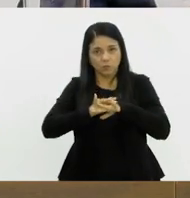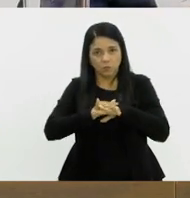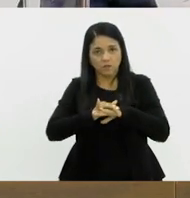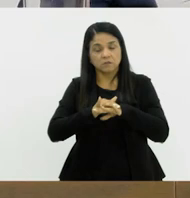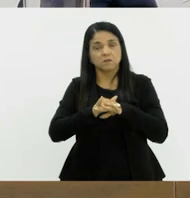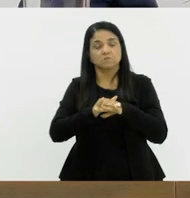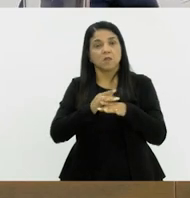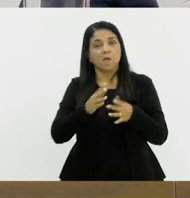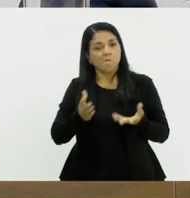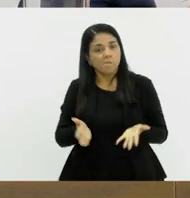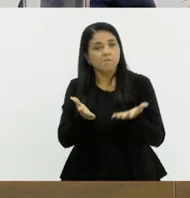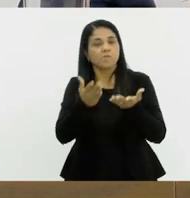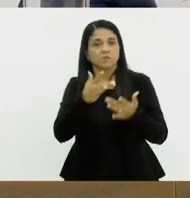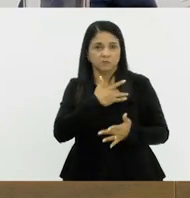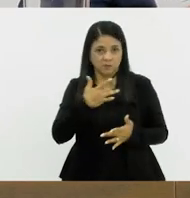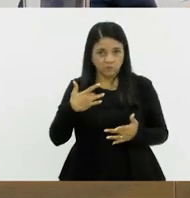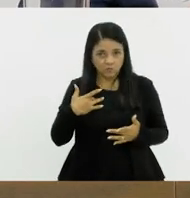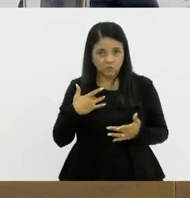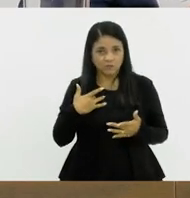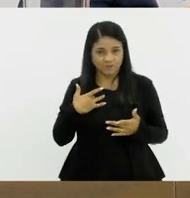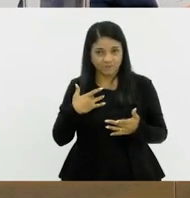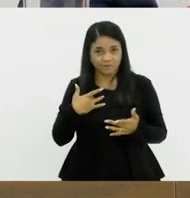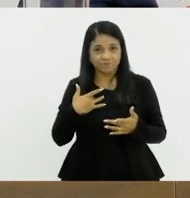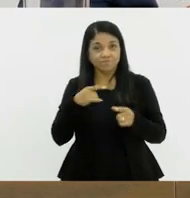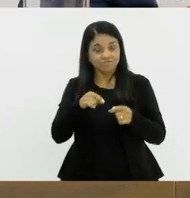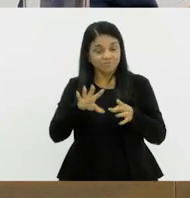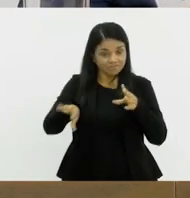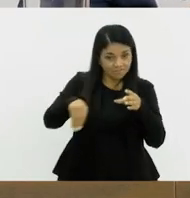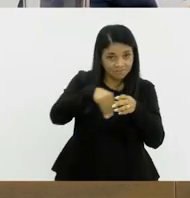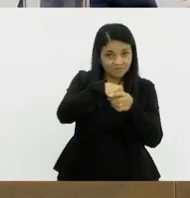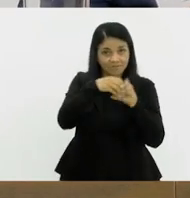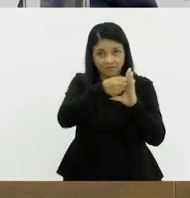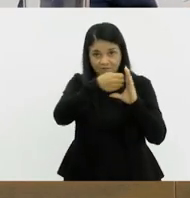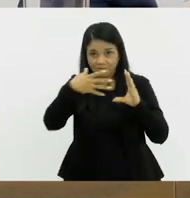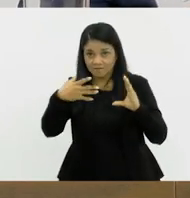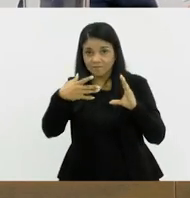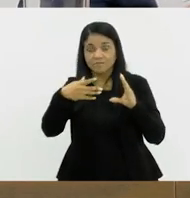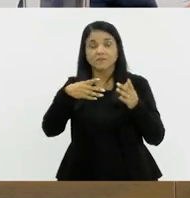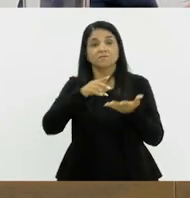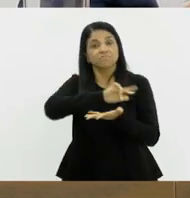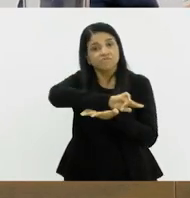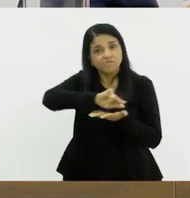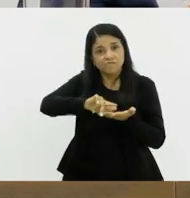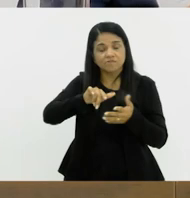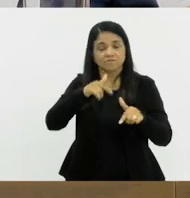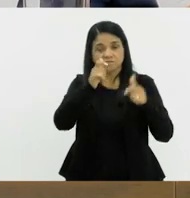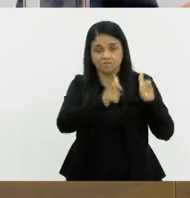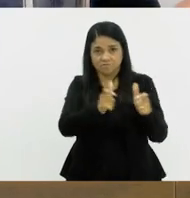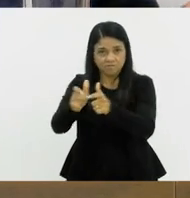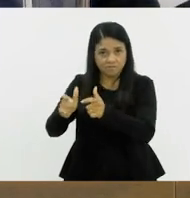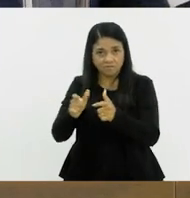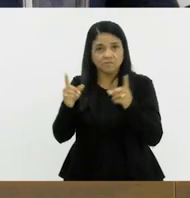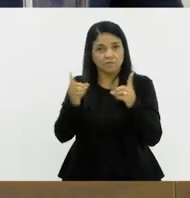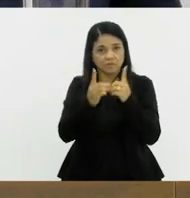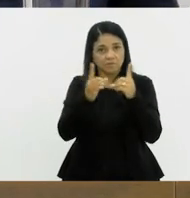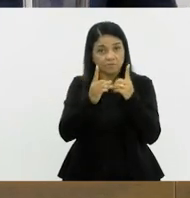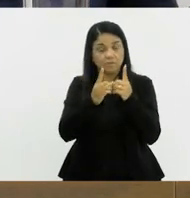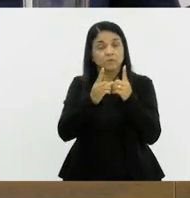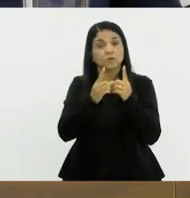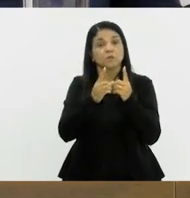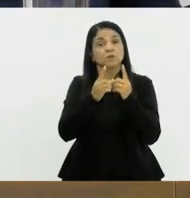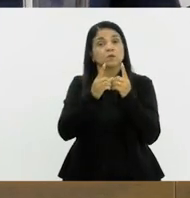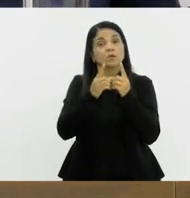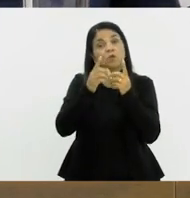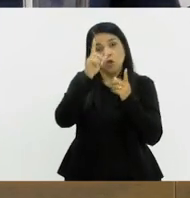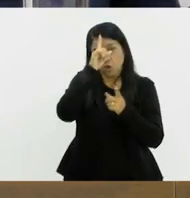promoção da saúde. Essa categoria engloba uma variedade de instituições e locais que prestam serviço de assistência à saúde, como hospitais,